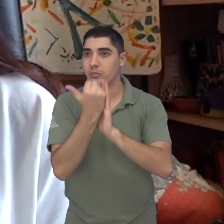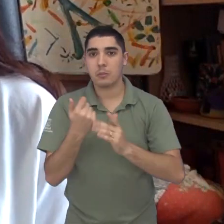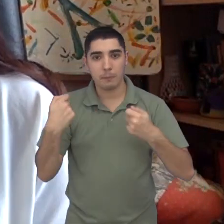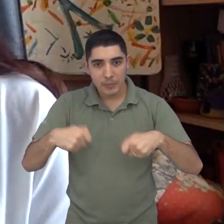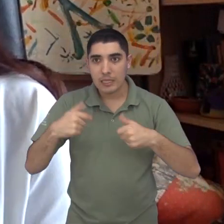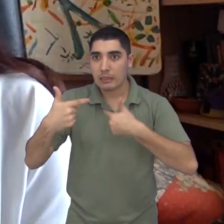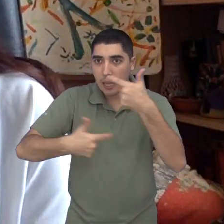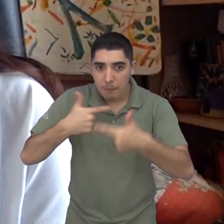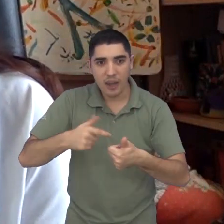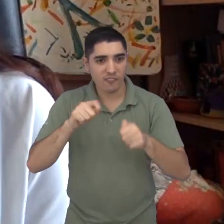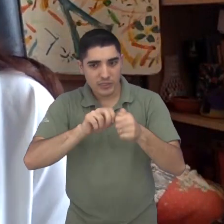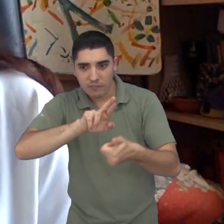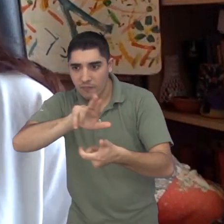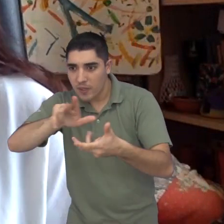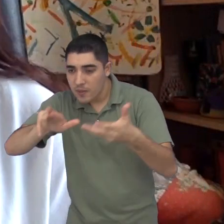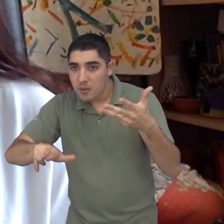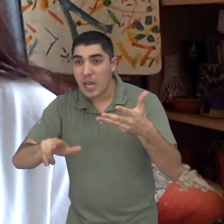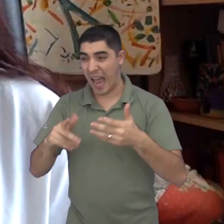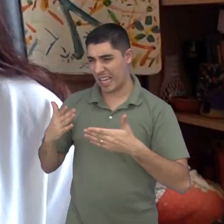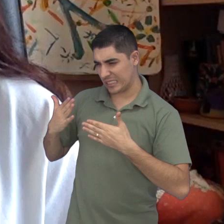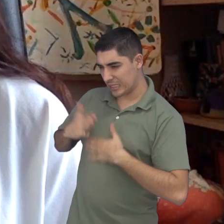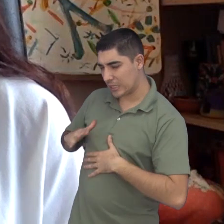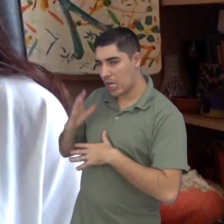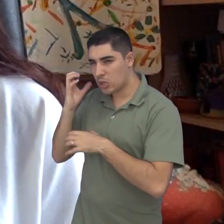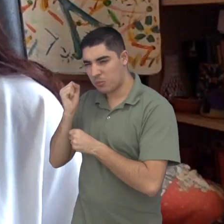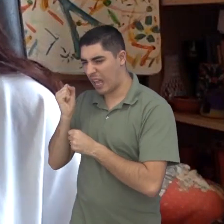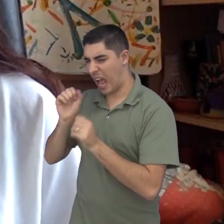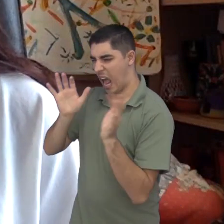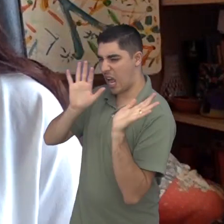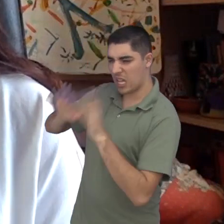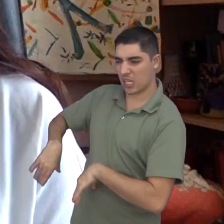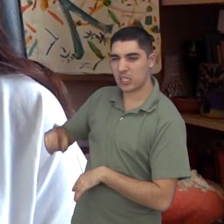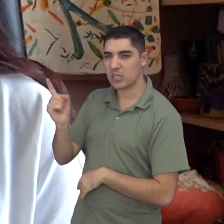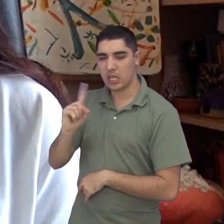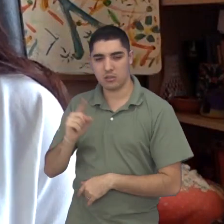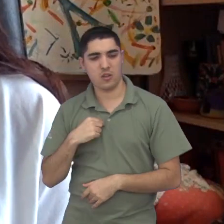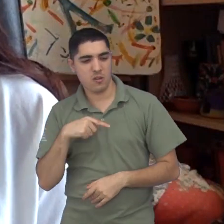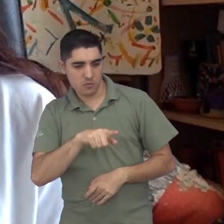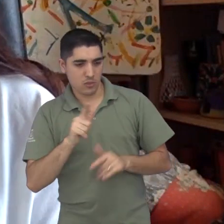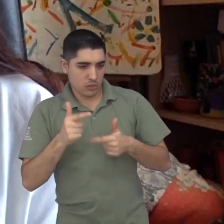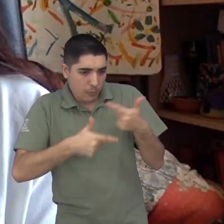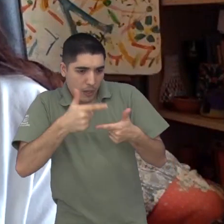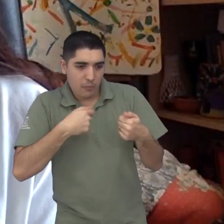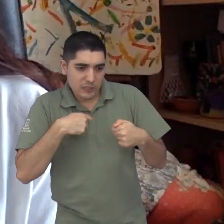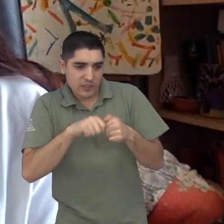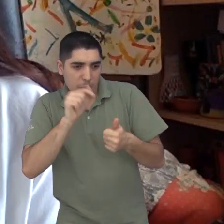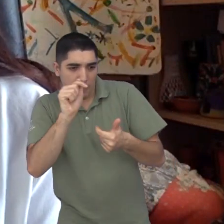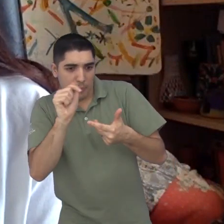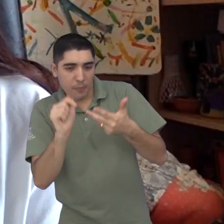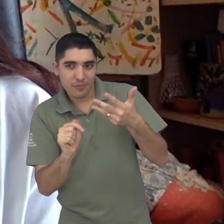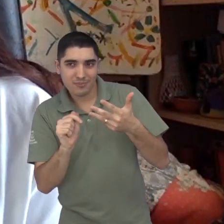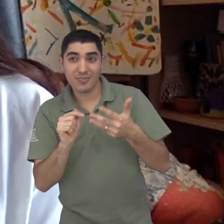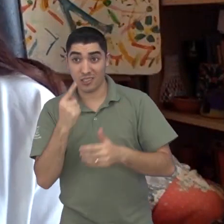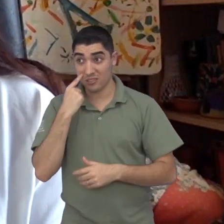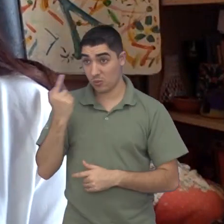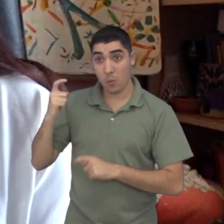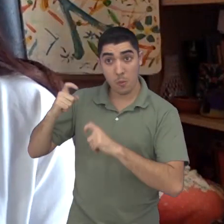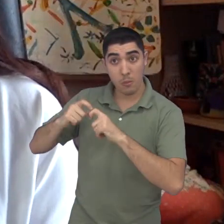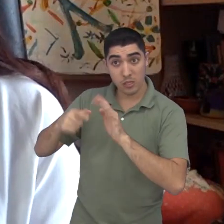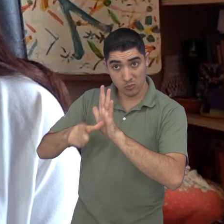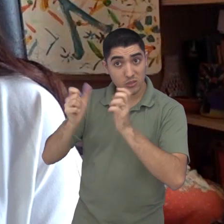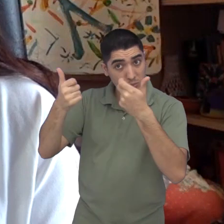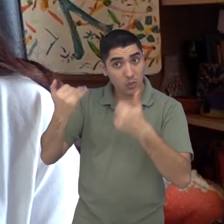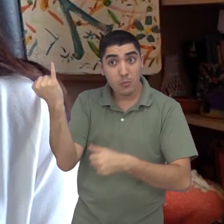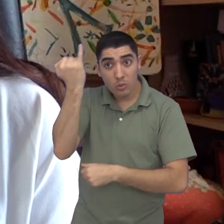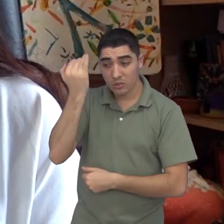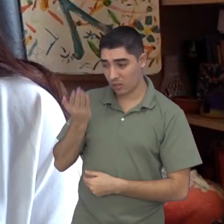a ponto de abrir mão do sono, do tempo livre, do descanso, e tudo isso é saudável, e como o doutor elencou muito bem, é